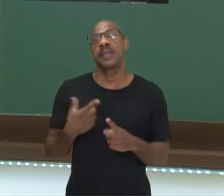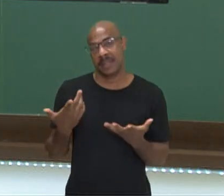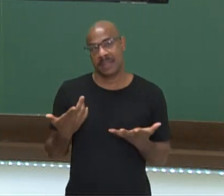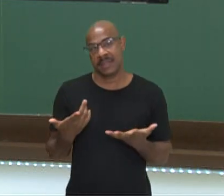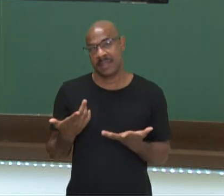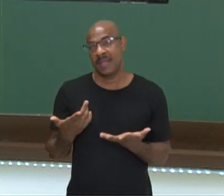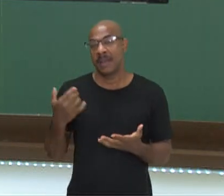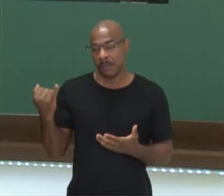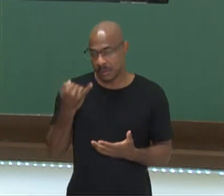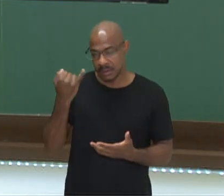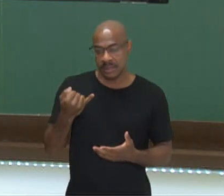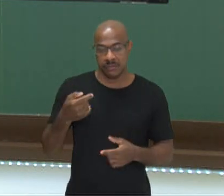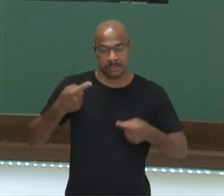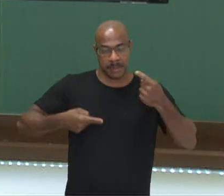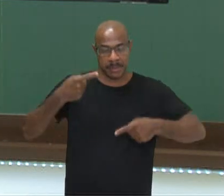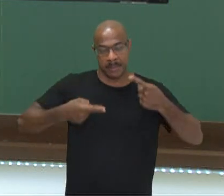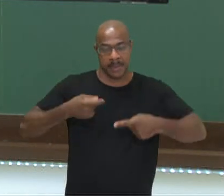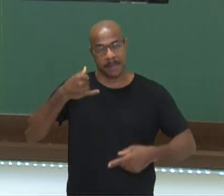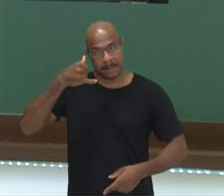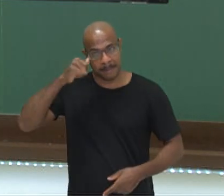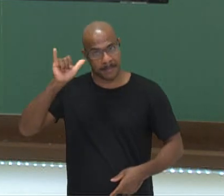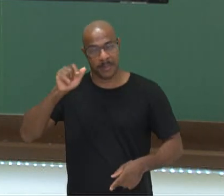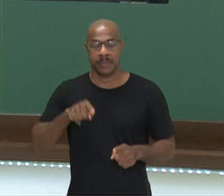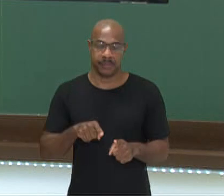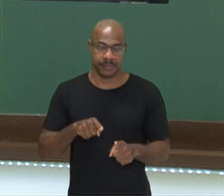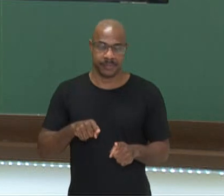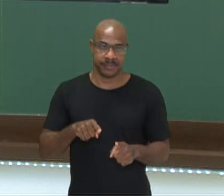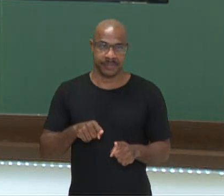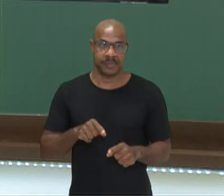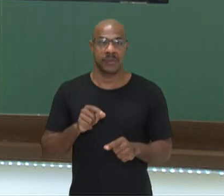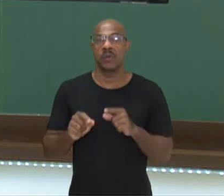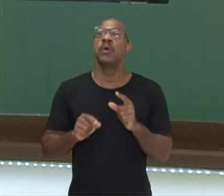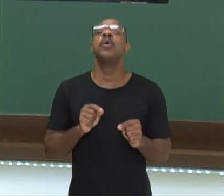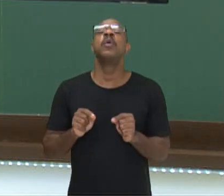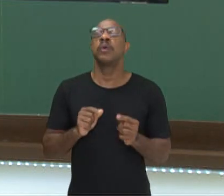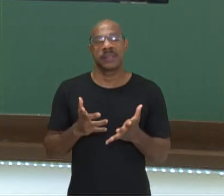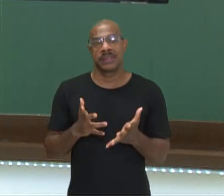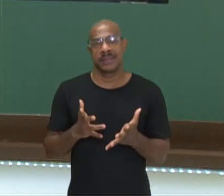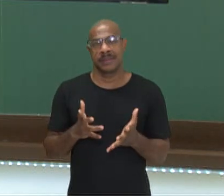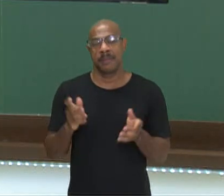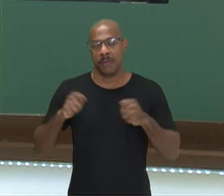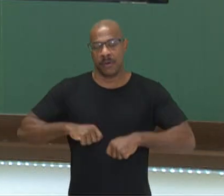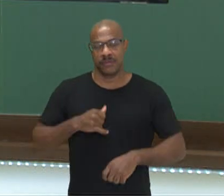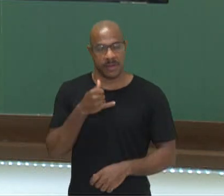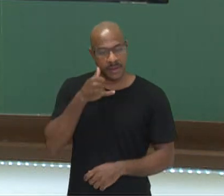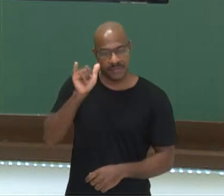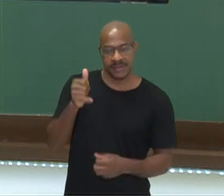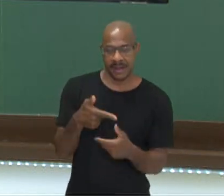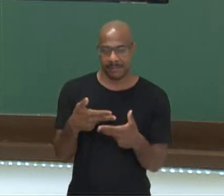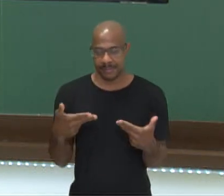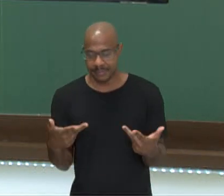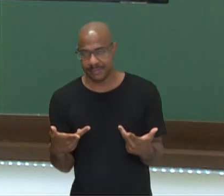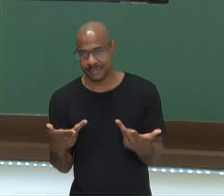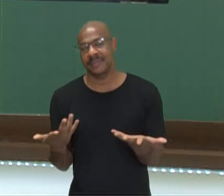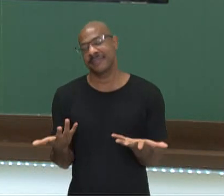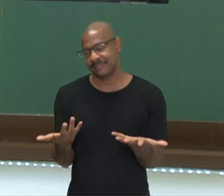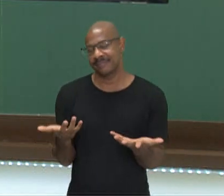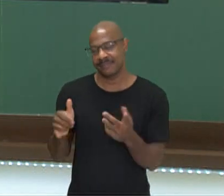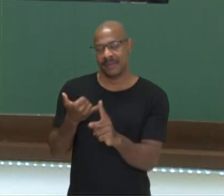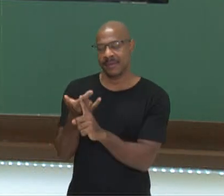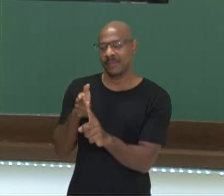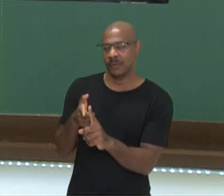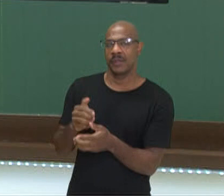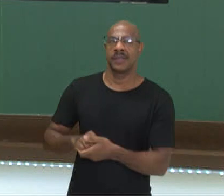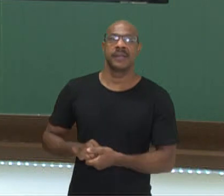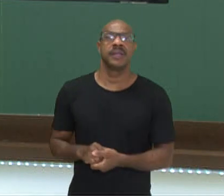né? E quais são essas medidas que podemos apresentar em um debate? São várias as medidas e ainda outras que você deve